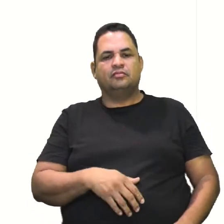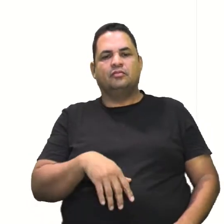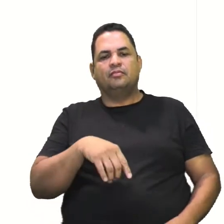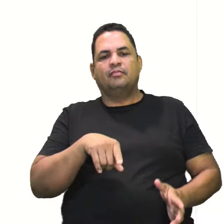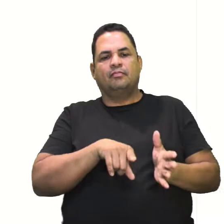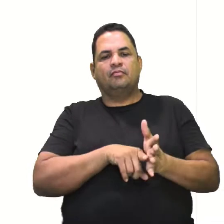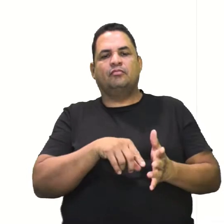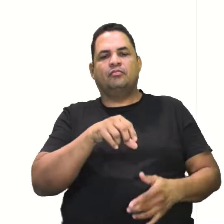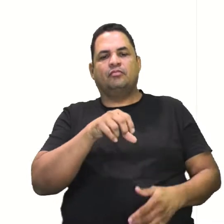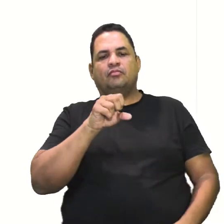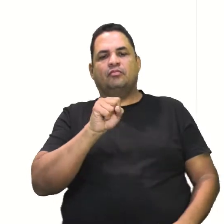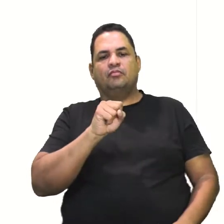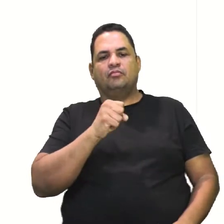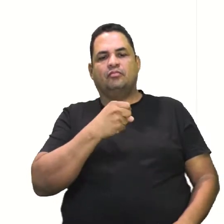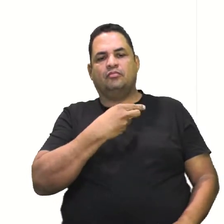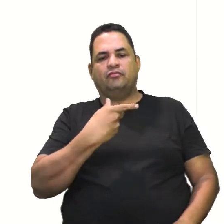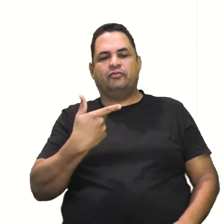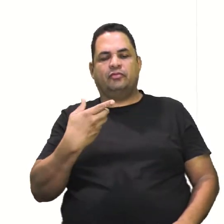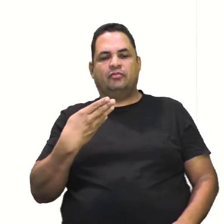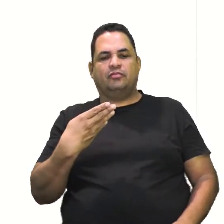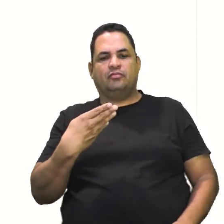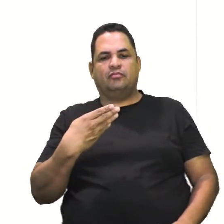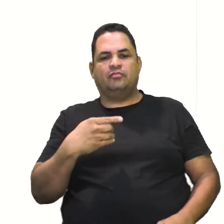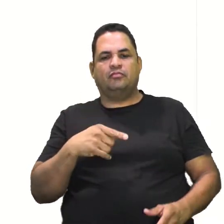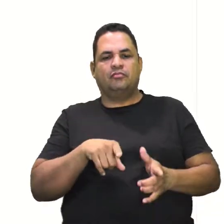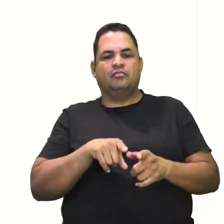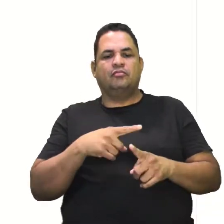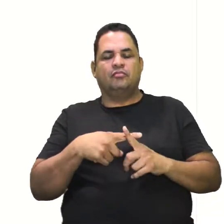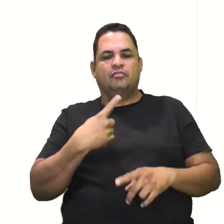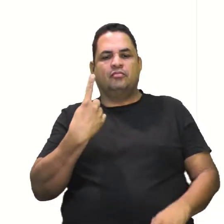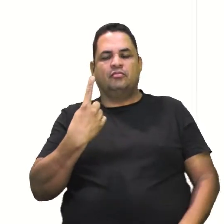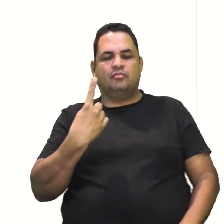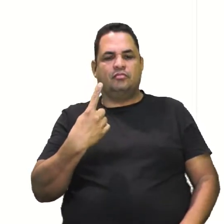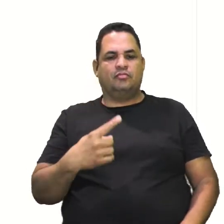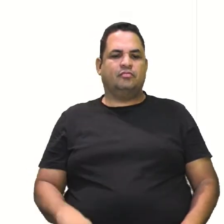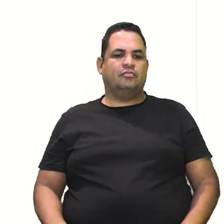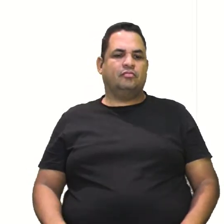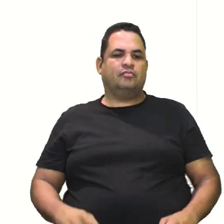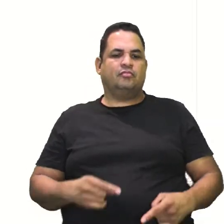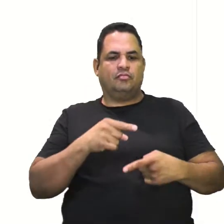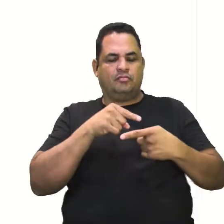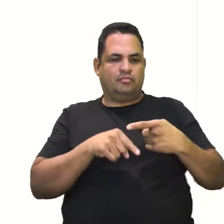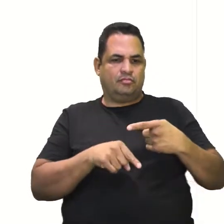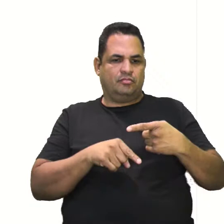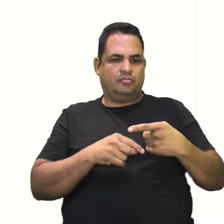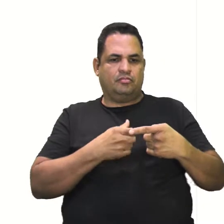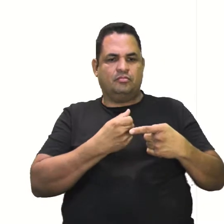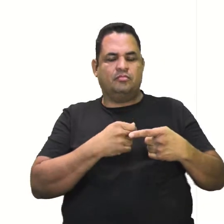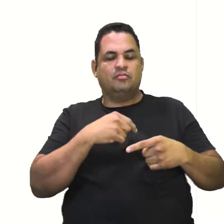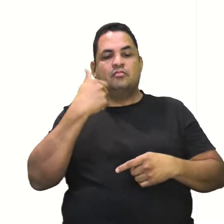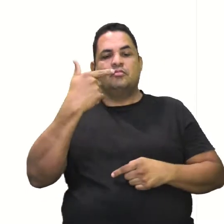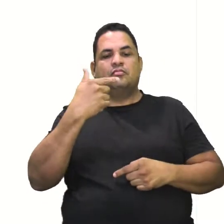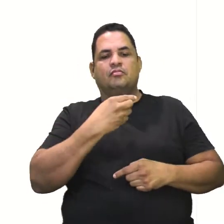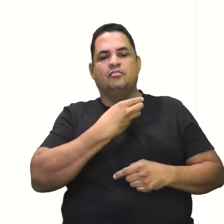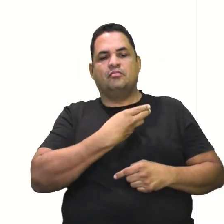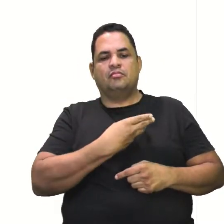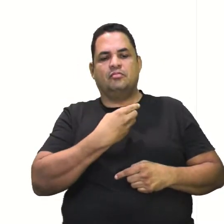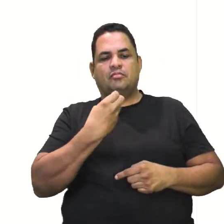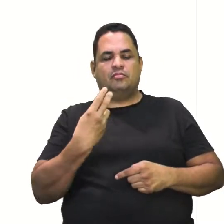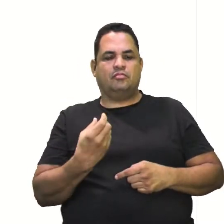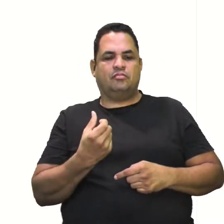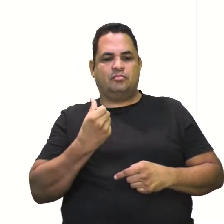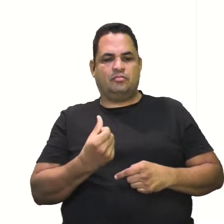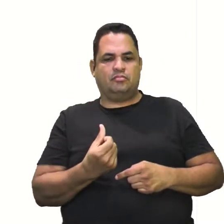6. Menos 3 vezes 8? 24. 24 mais 1. Sobre 6 ao quadrado.